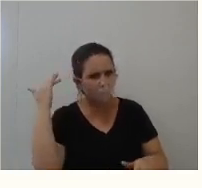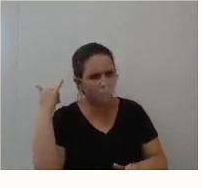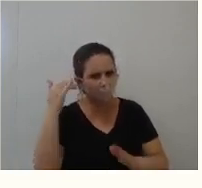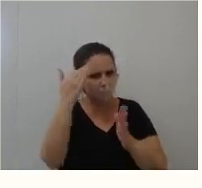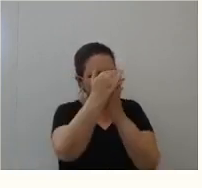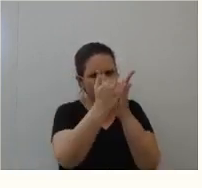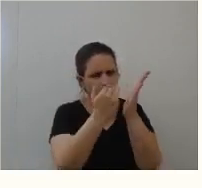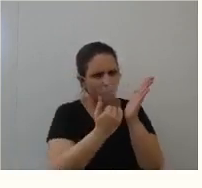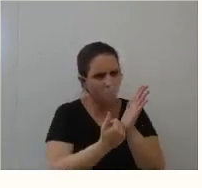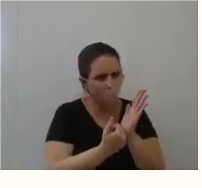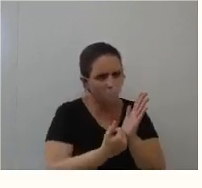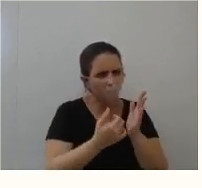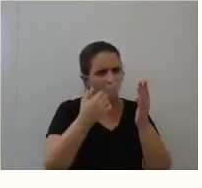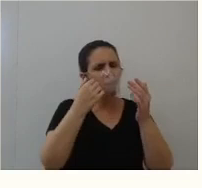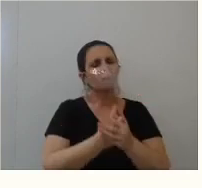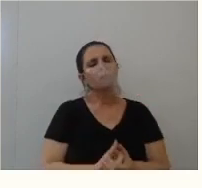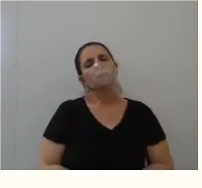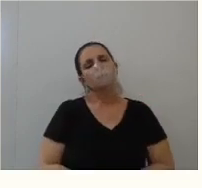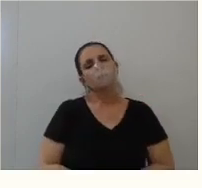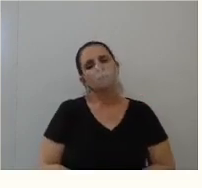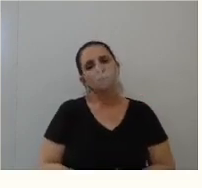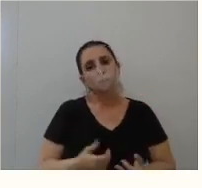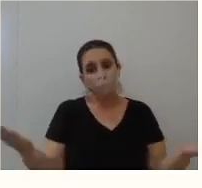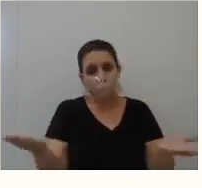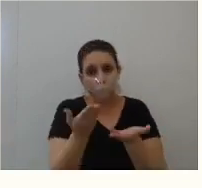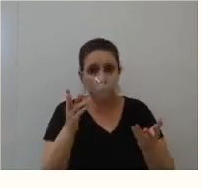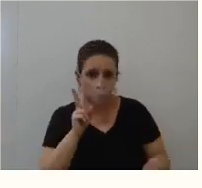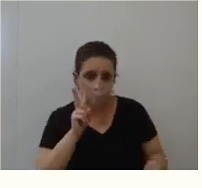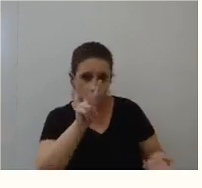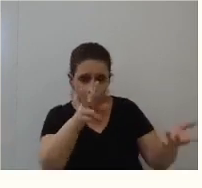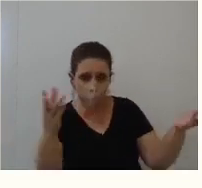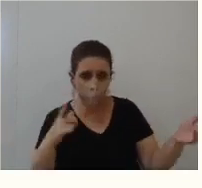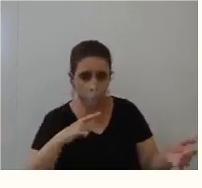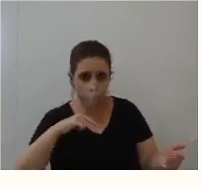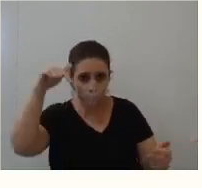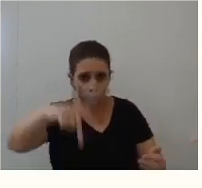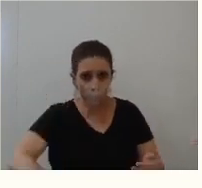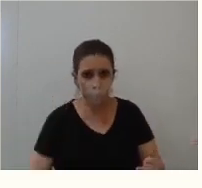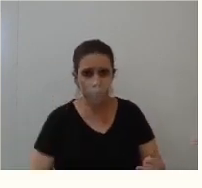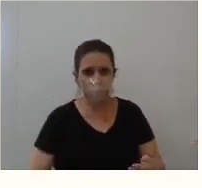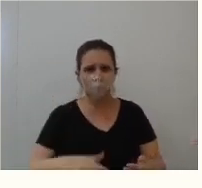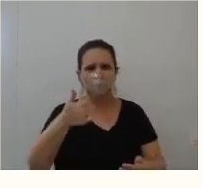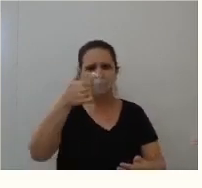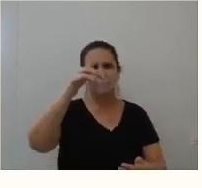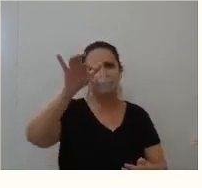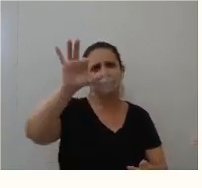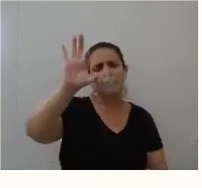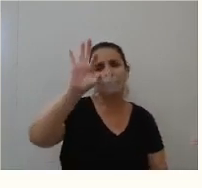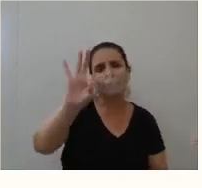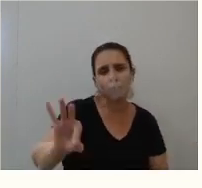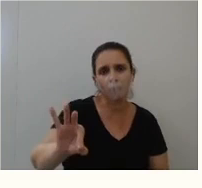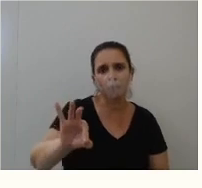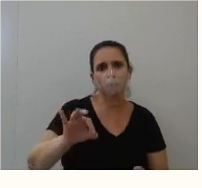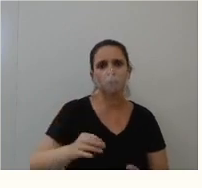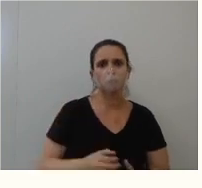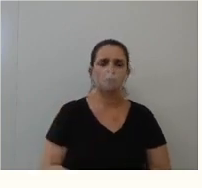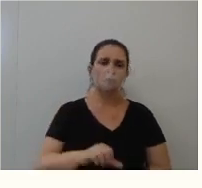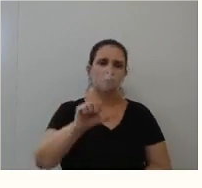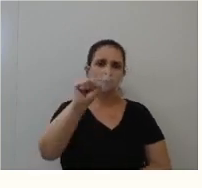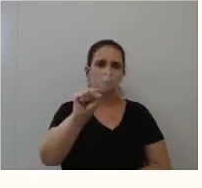alternativas, conclusivas e explicativas. E olha o que tem pra gente ver hoje, ó. As 10 conjunções